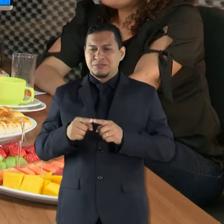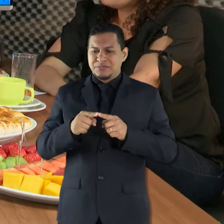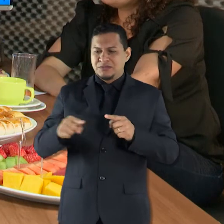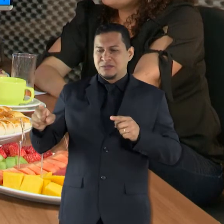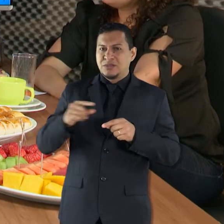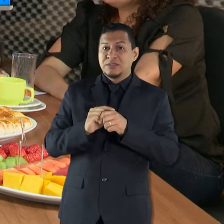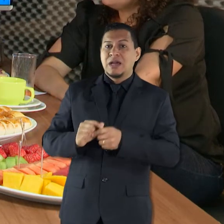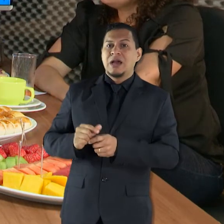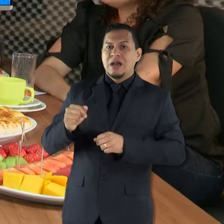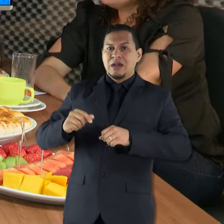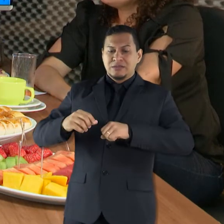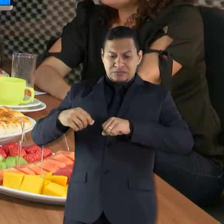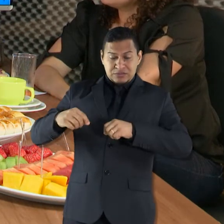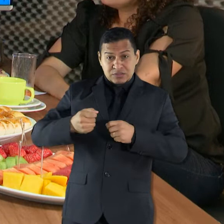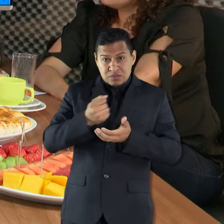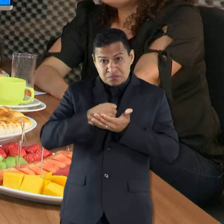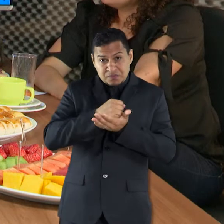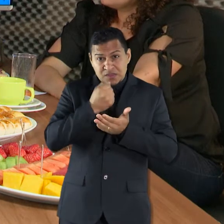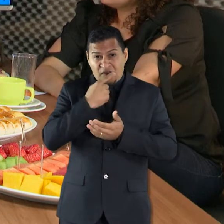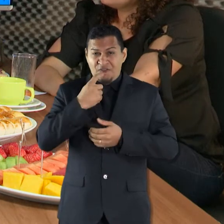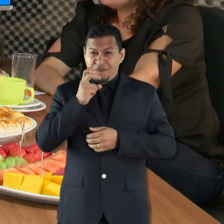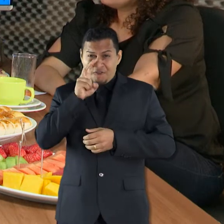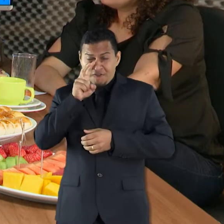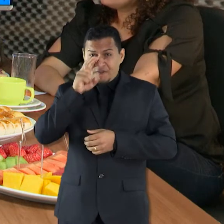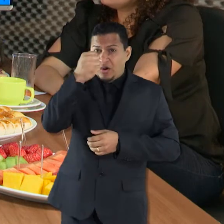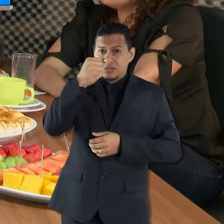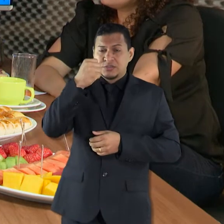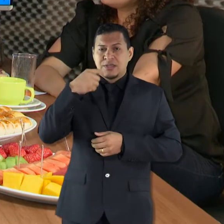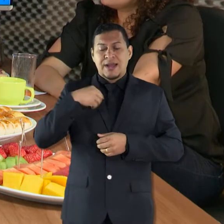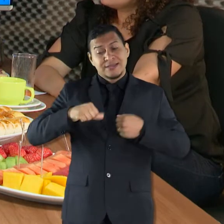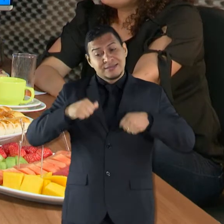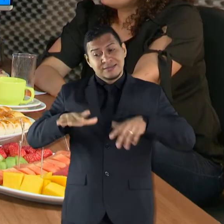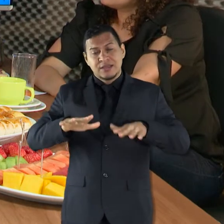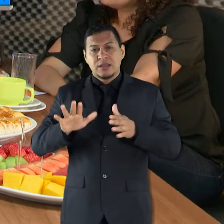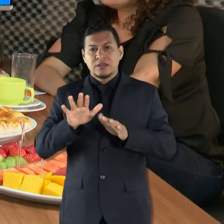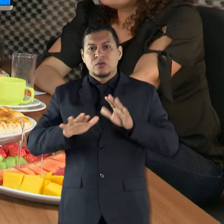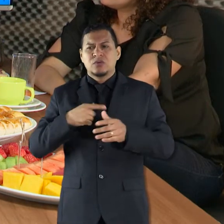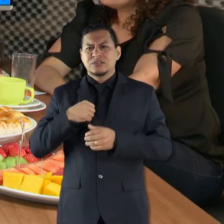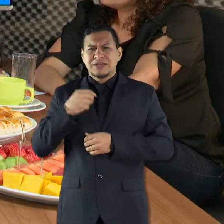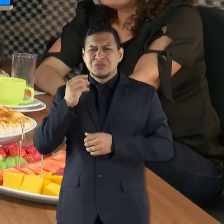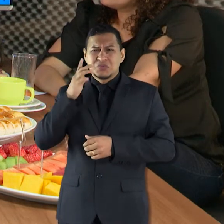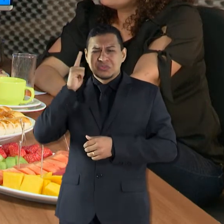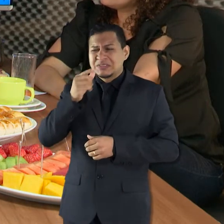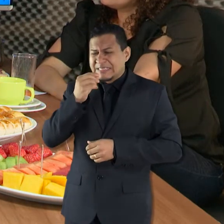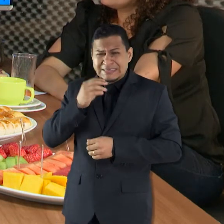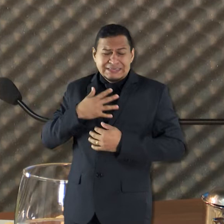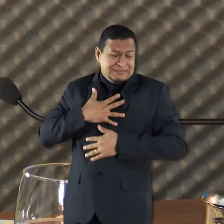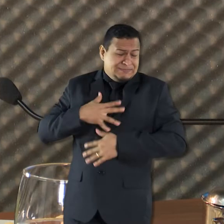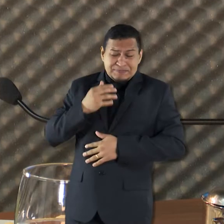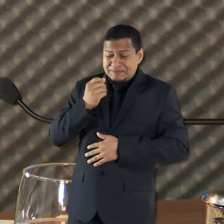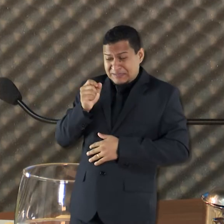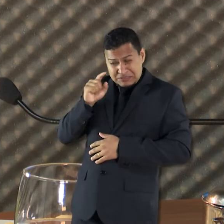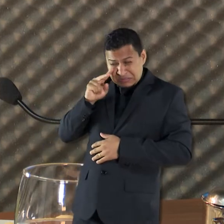assim. Ficava uns 2 dias jogado e tinha que aprender a conviver. Tem coisas que eu usava na química que eu não consigo nem ver, nem